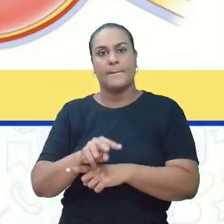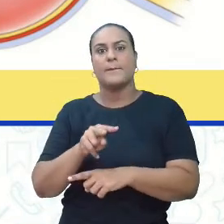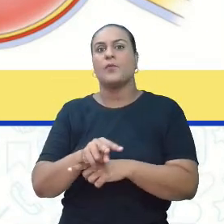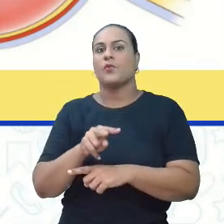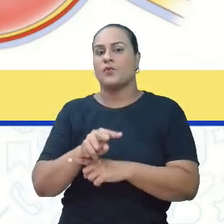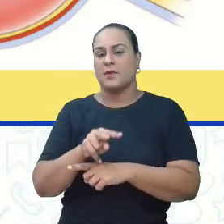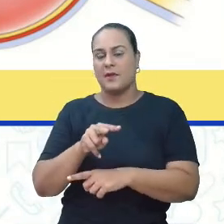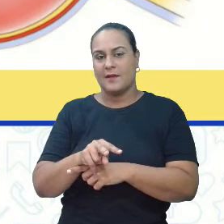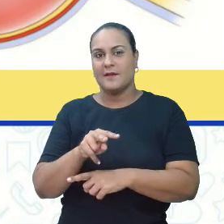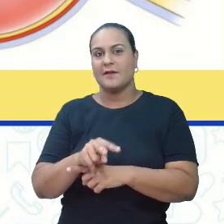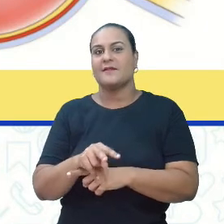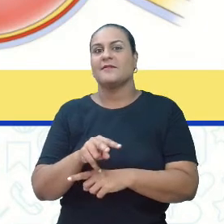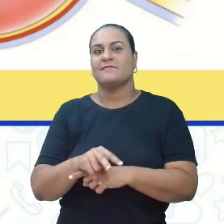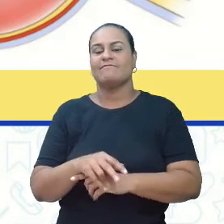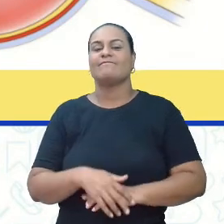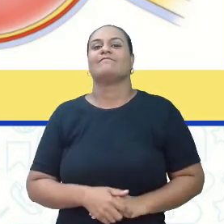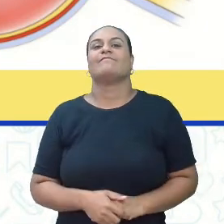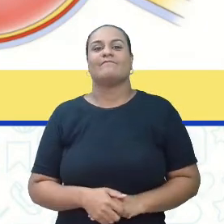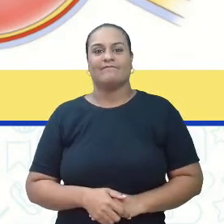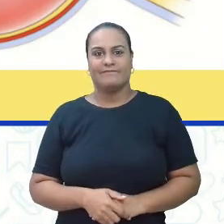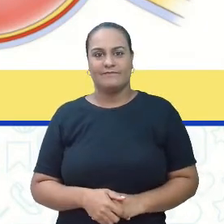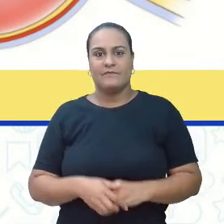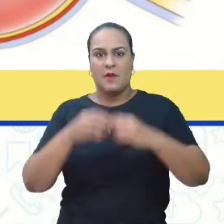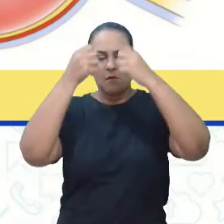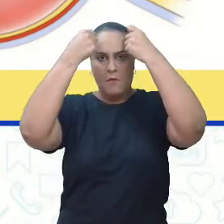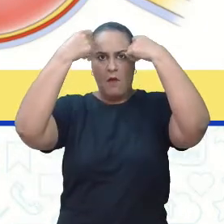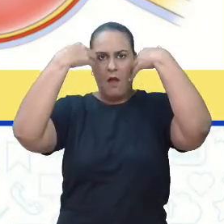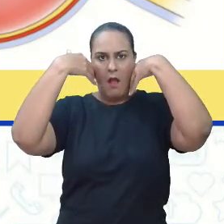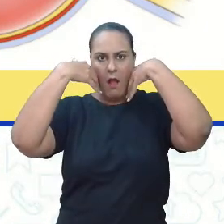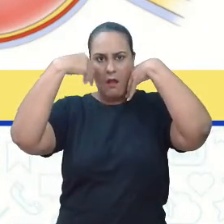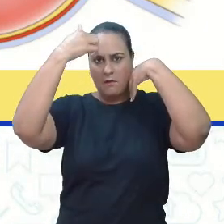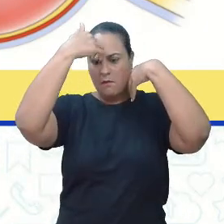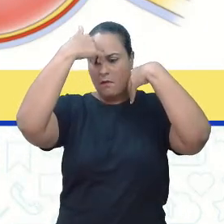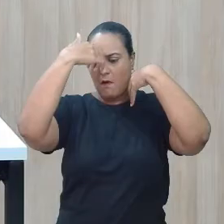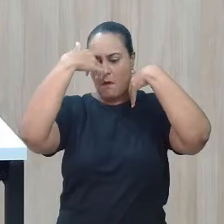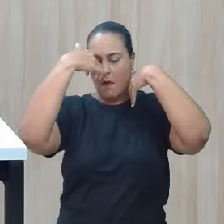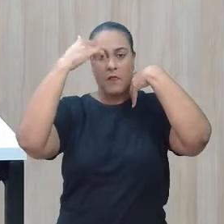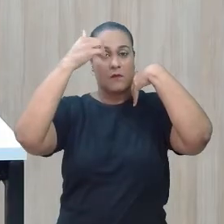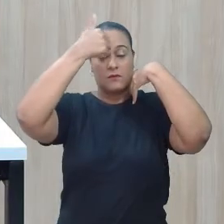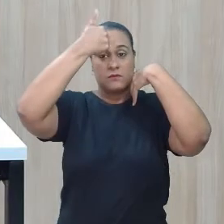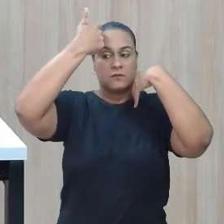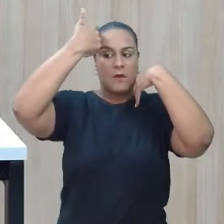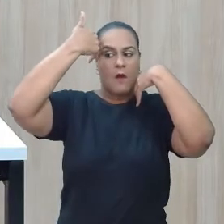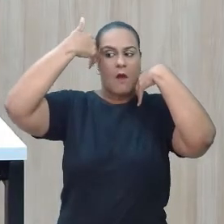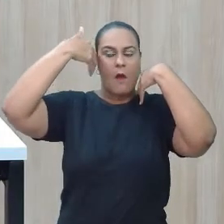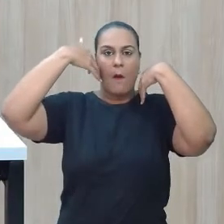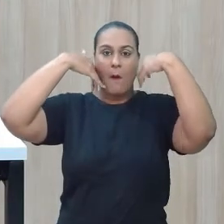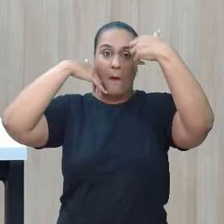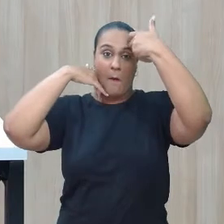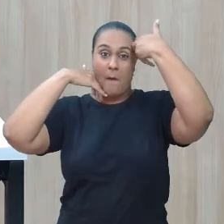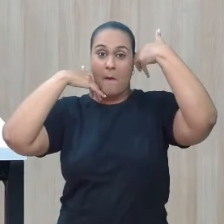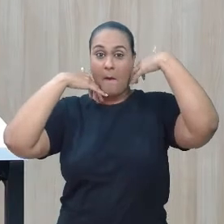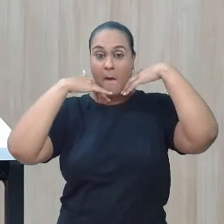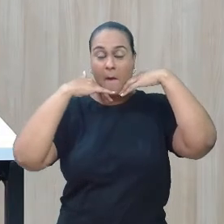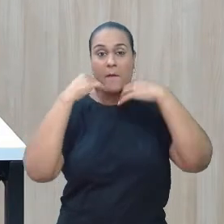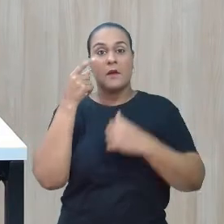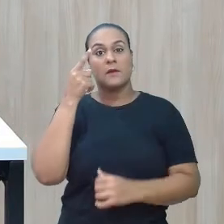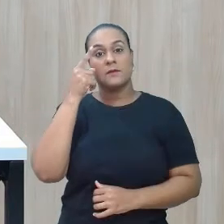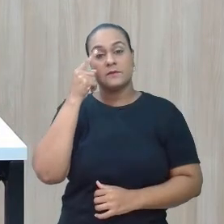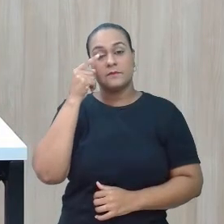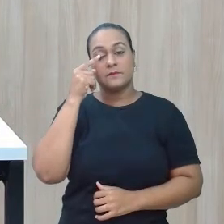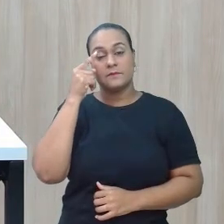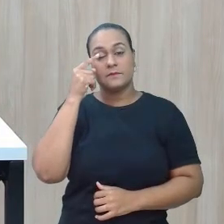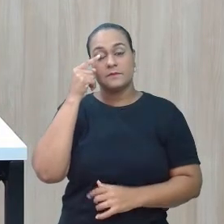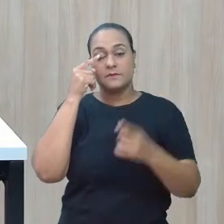verdadeira proteção para desviar o suor e não cair no olho. Vamos ainda para a questão das pálpebras, que são músculos que